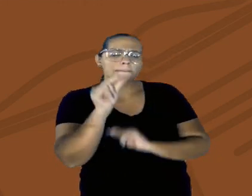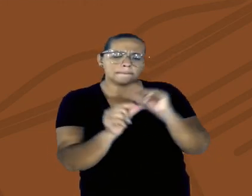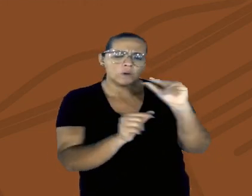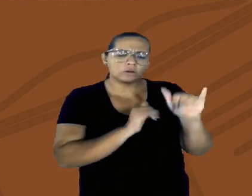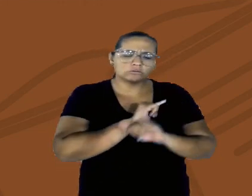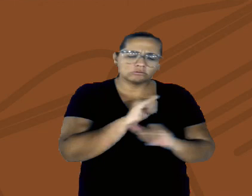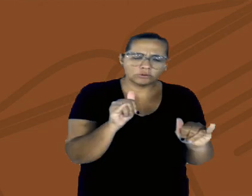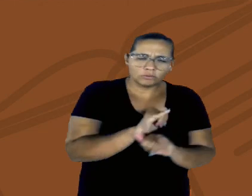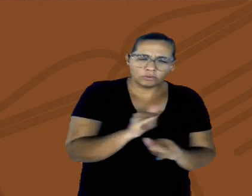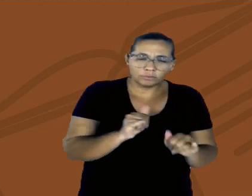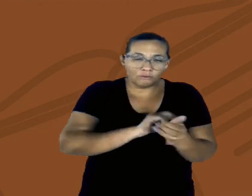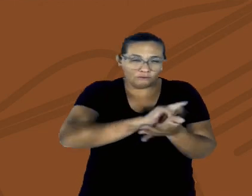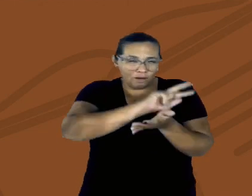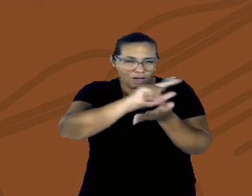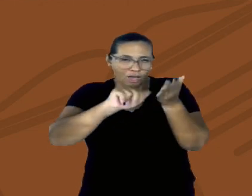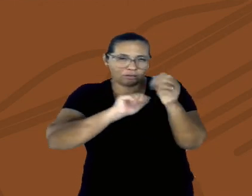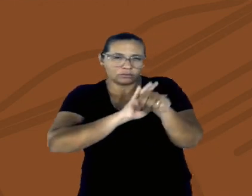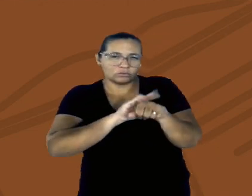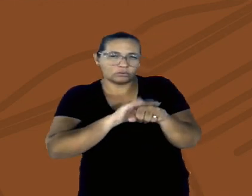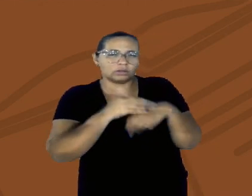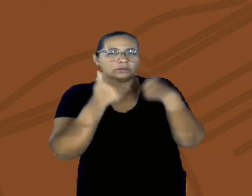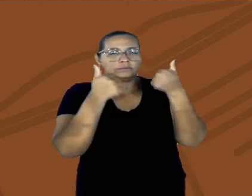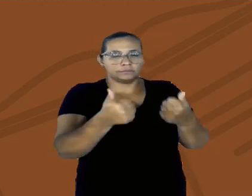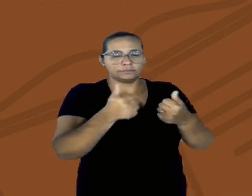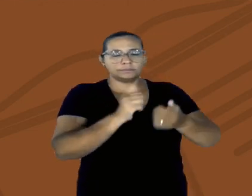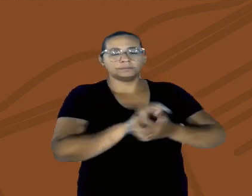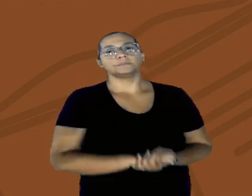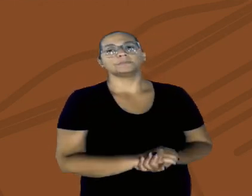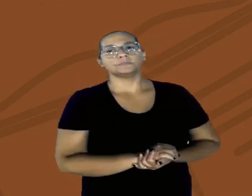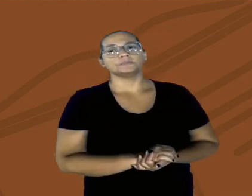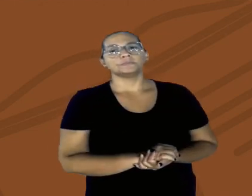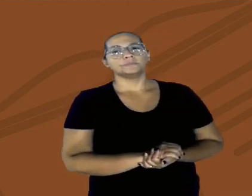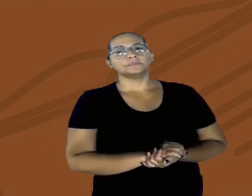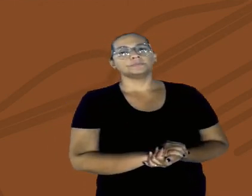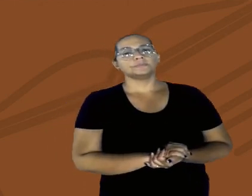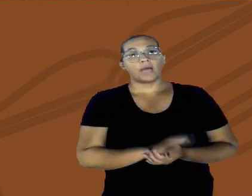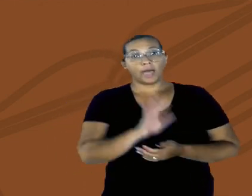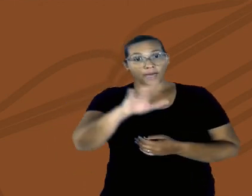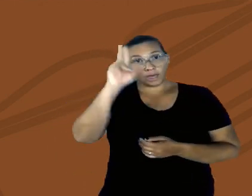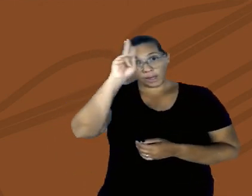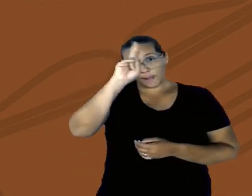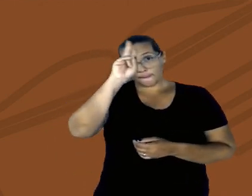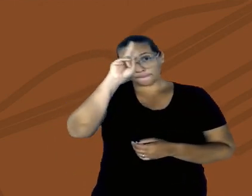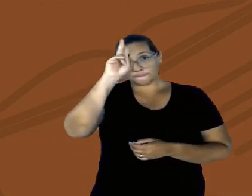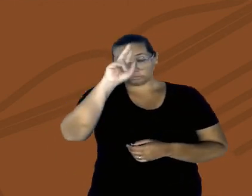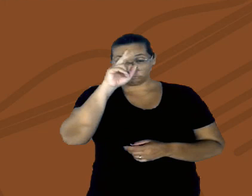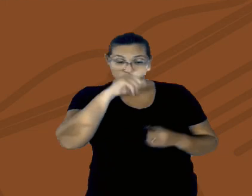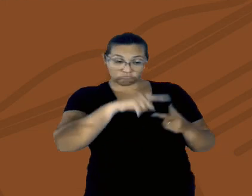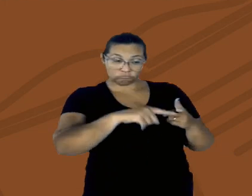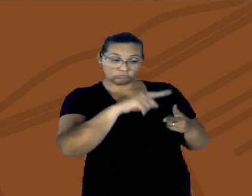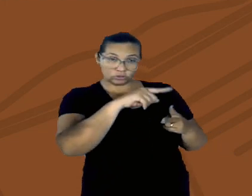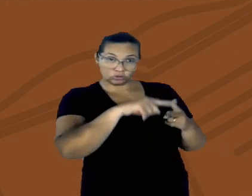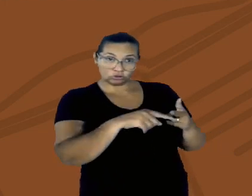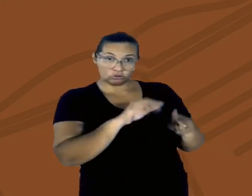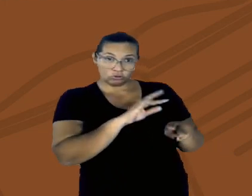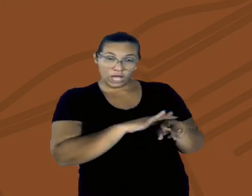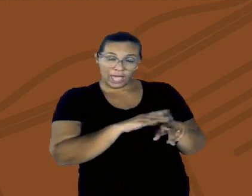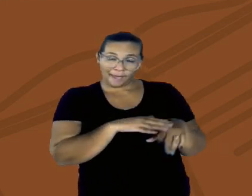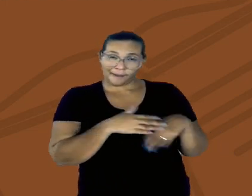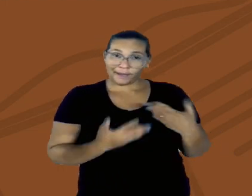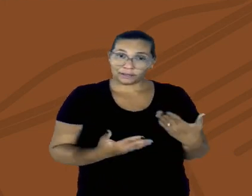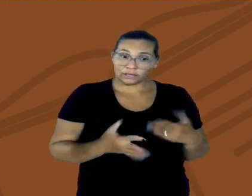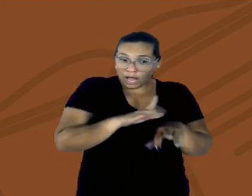sobre outras ISTs. Muito bem, professor. Lembrando, estas duas ISTs, elas